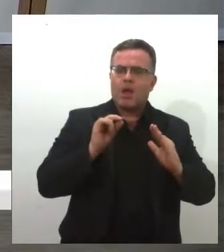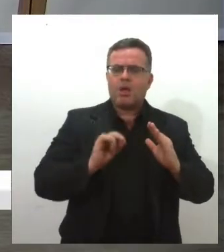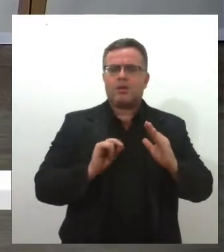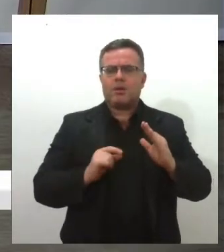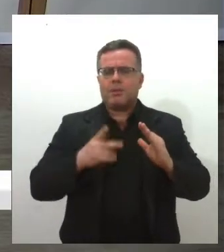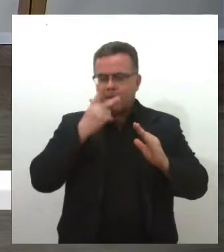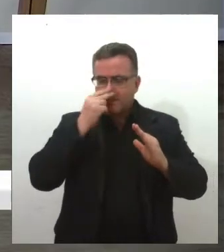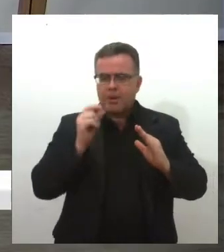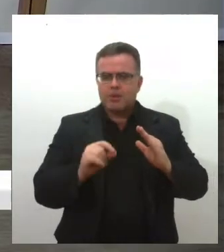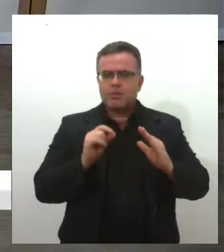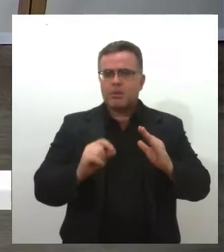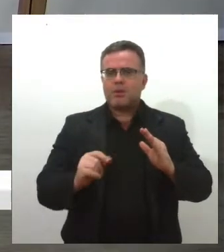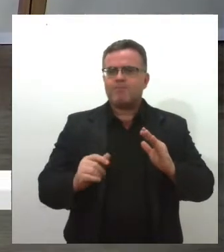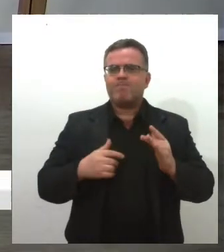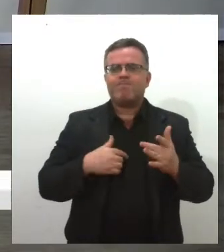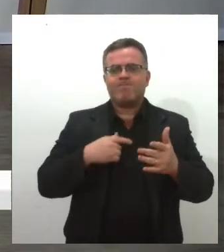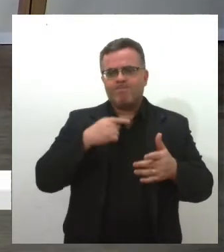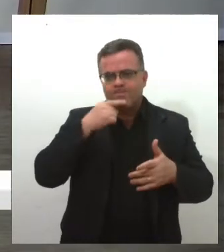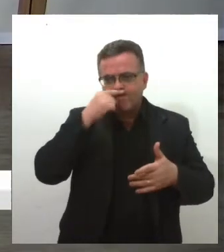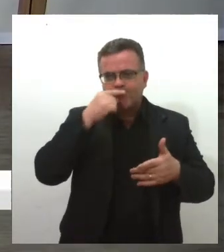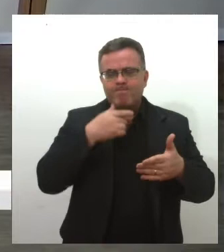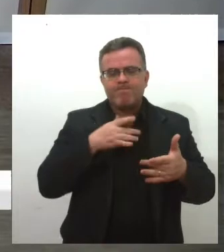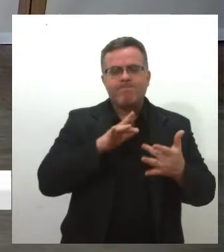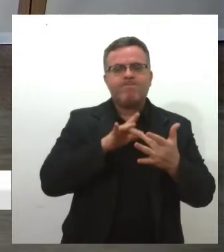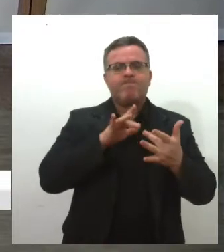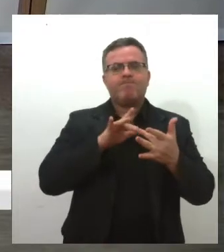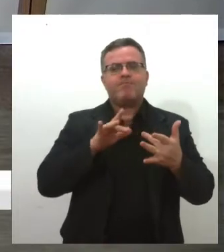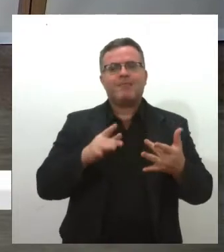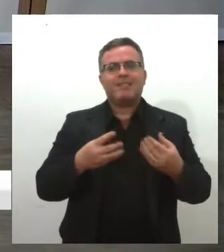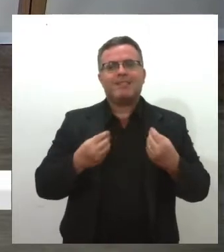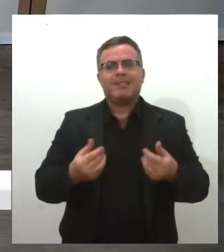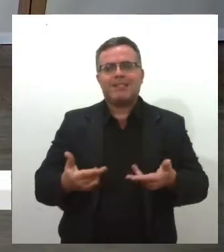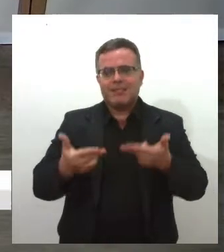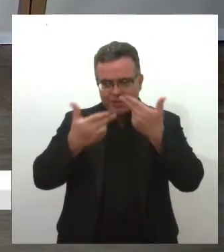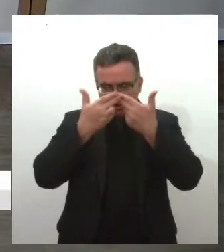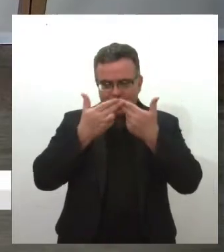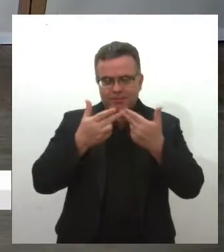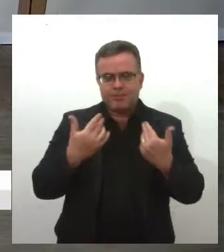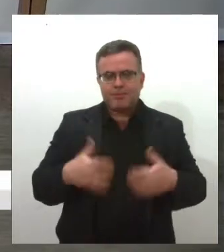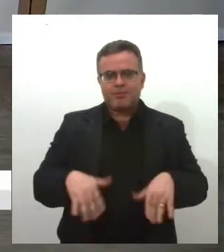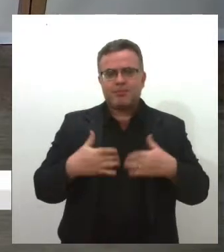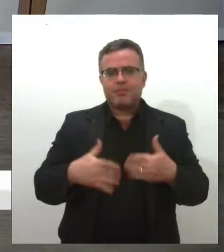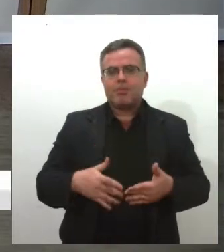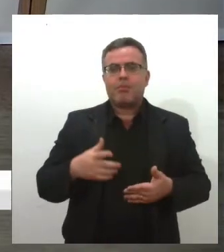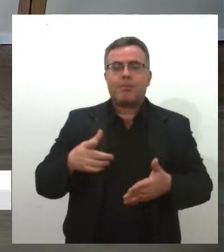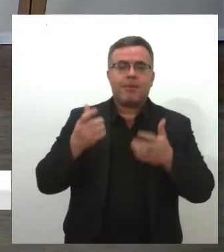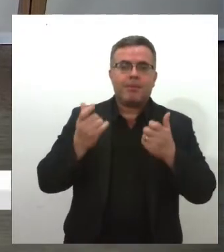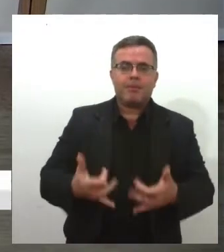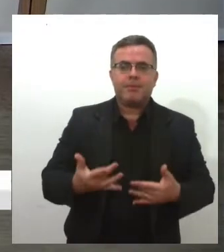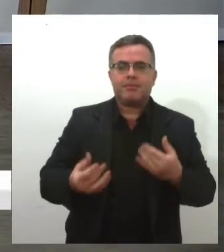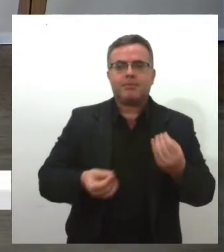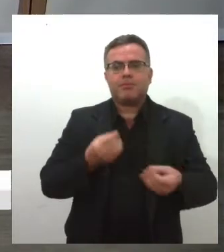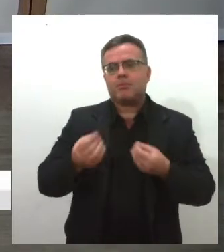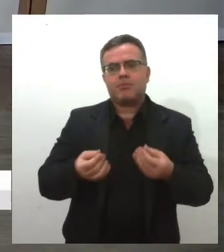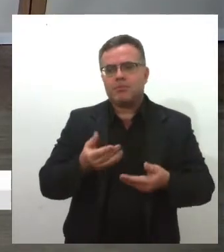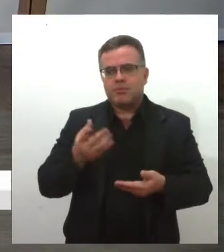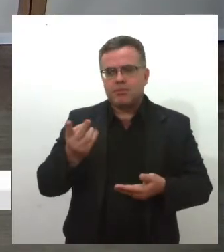mais marca, né? É uma das diferenças que mais marca. Mas o que você tem a dizer em relação a isso?